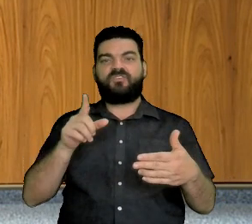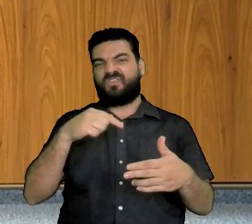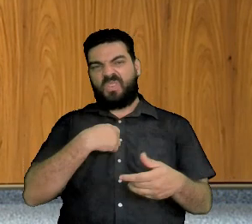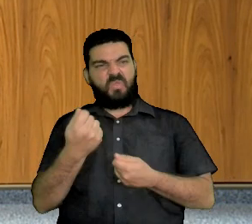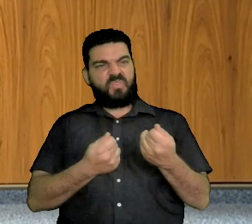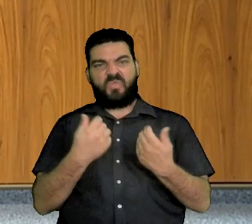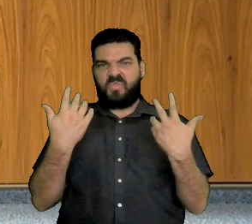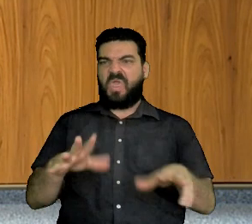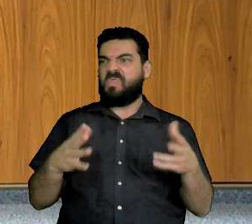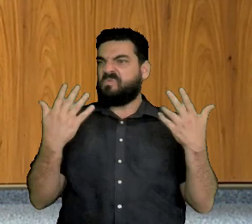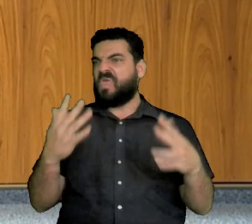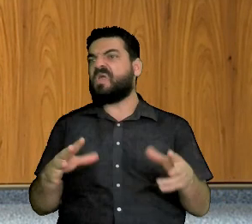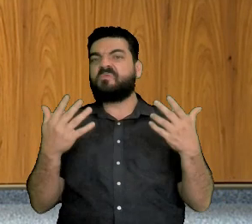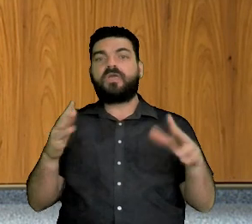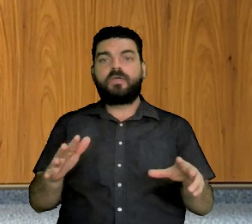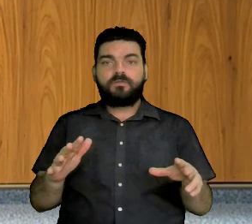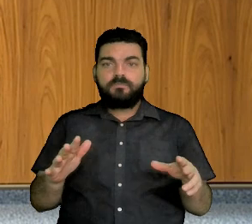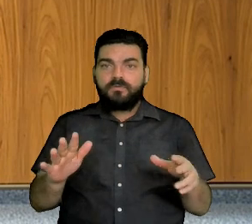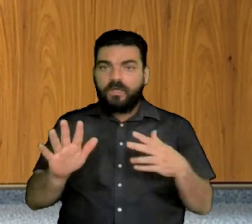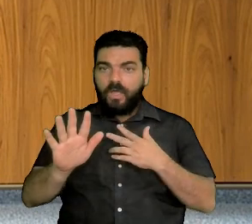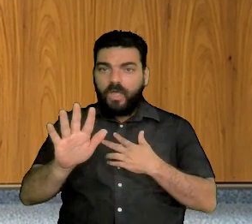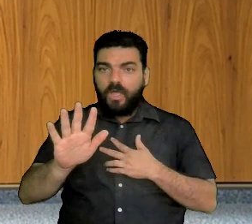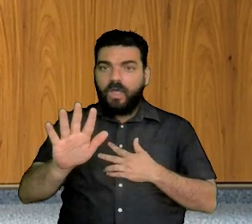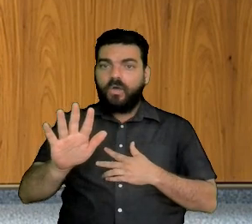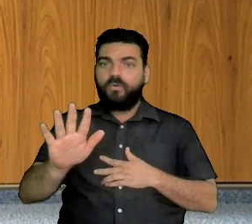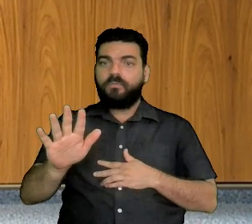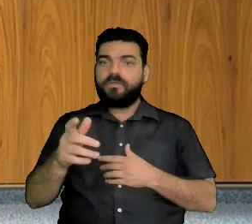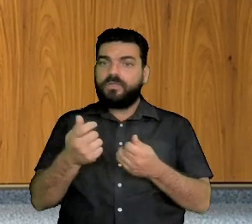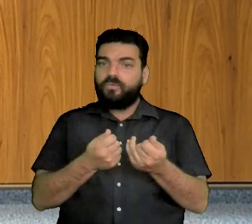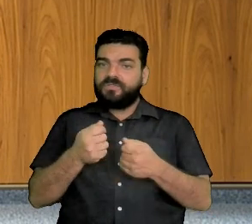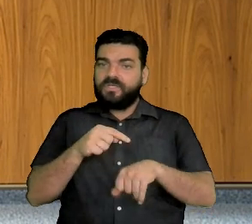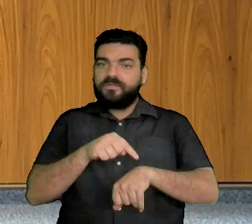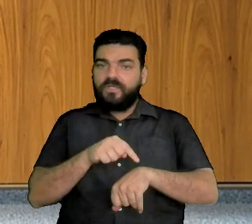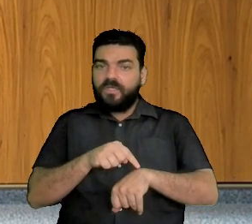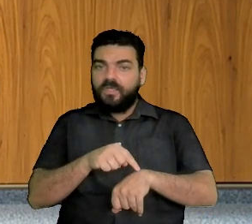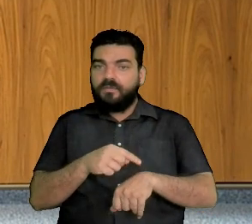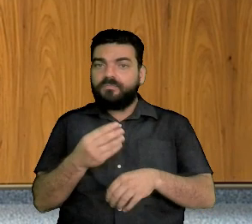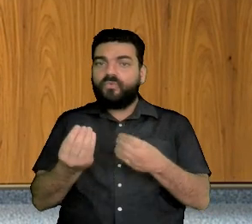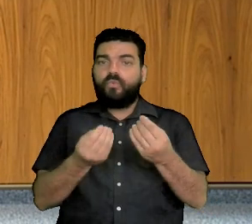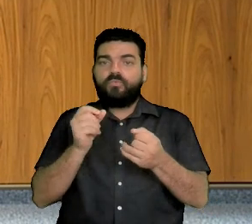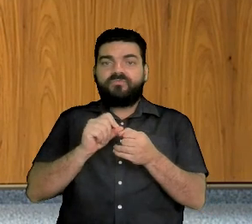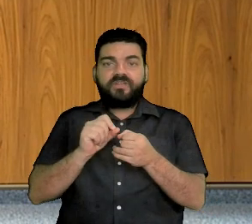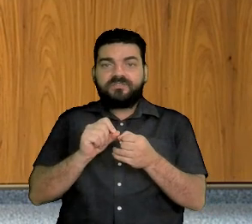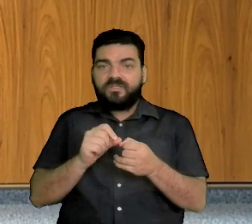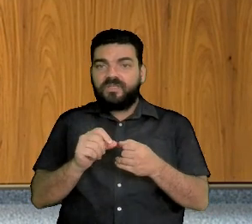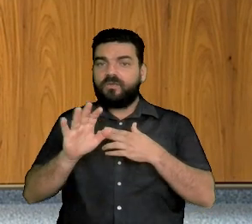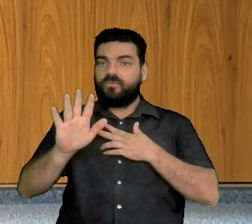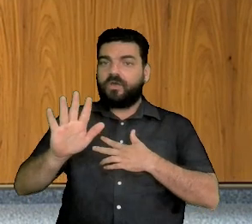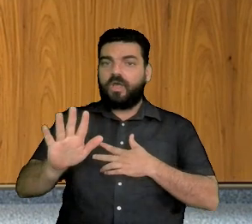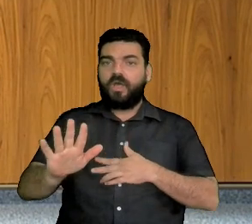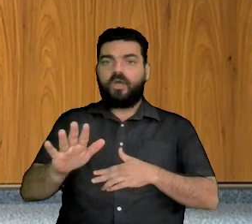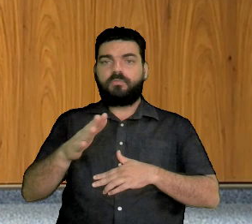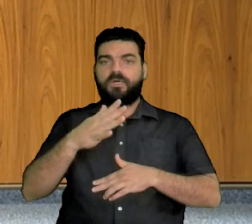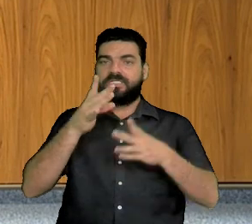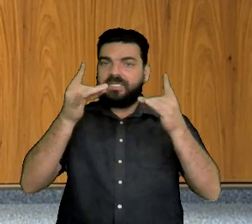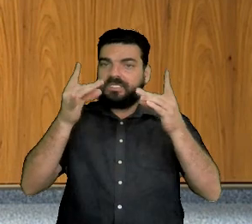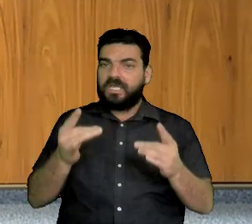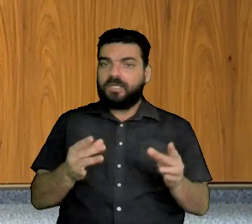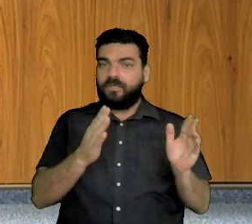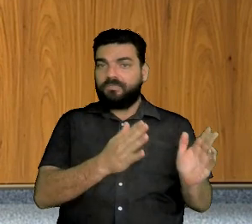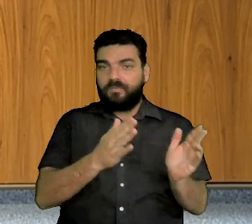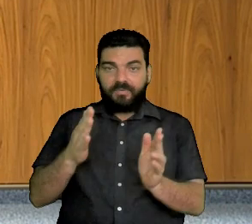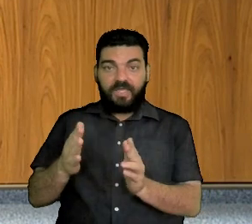só focado, às vezes o advogado, ele fica, não, eu não vou negociar, e pode negociar prazo, sim, como